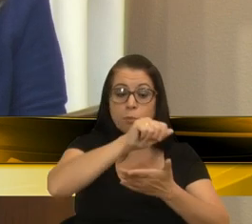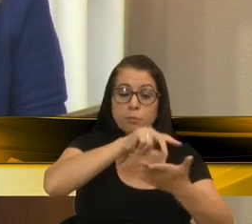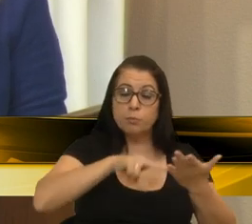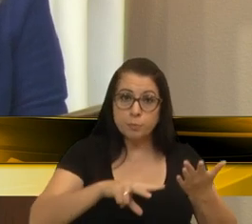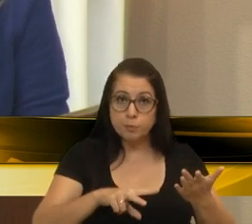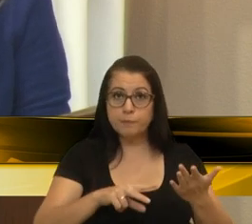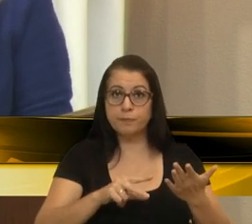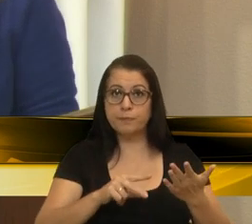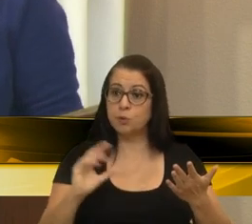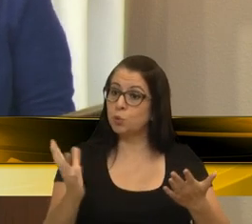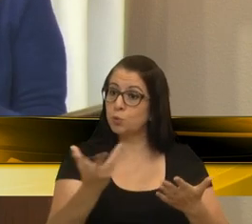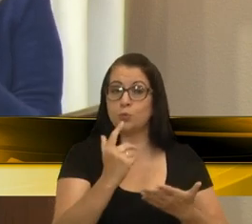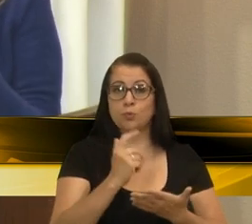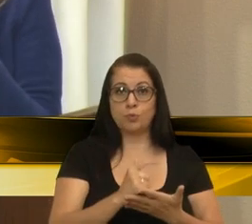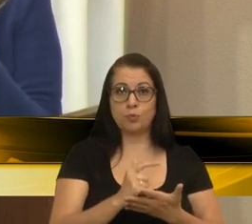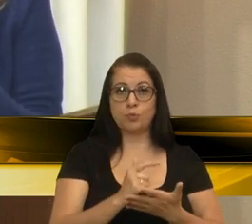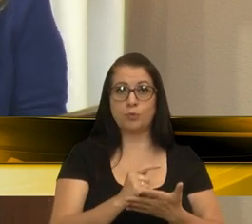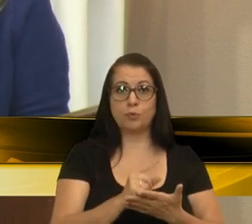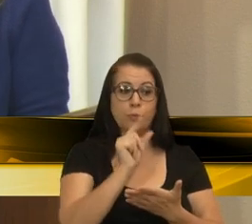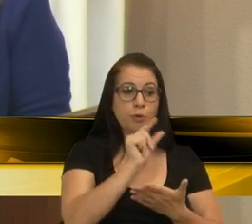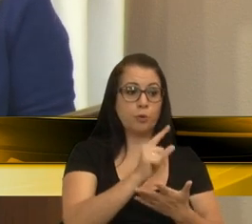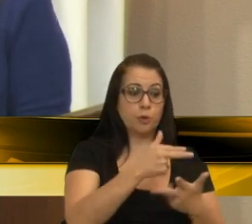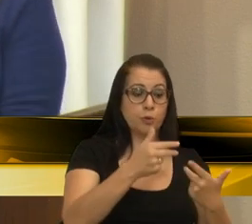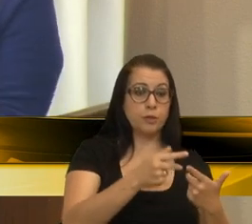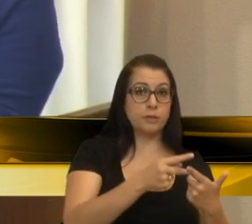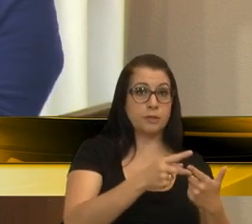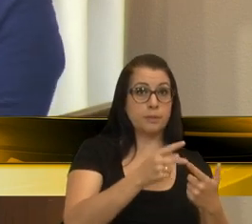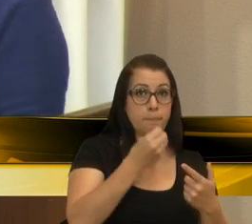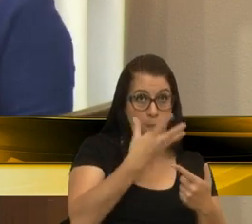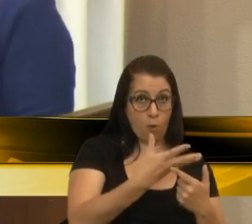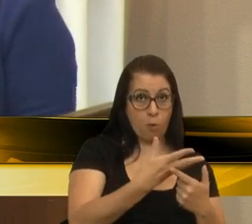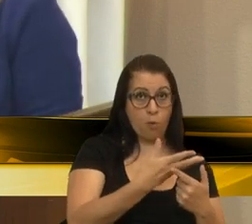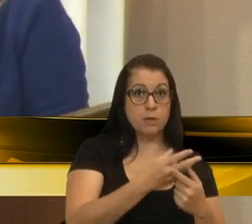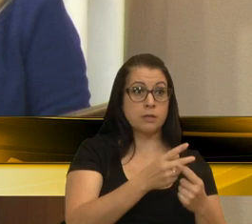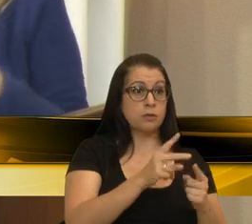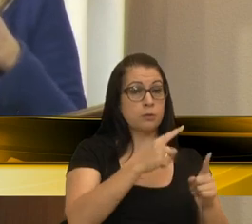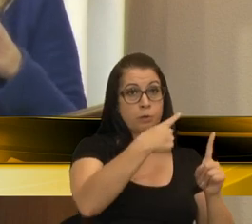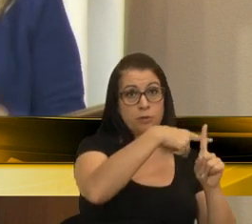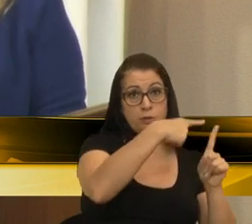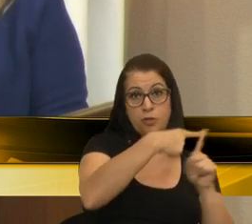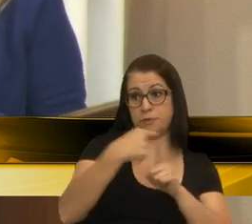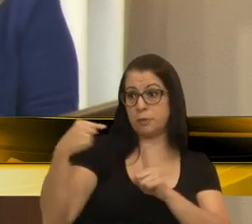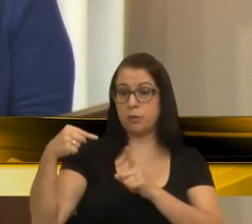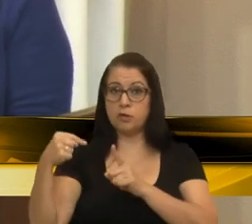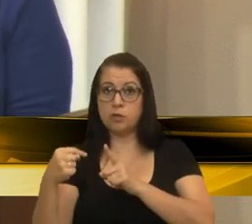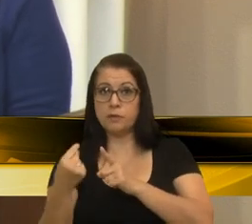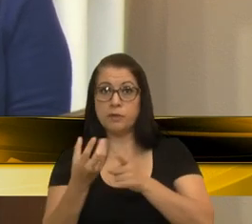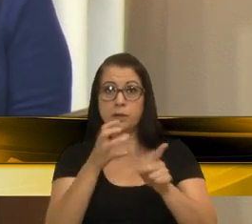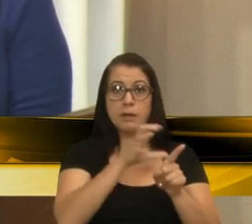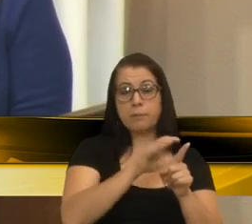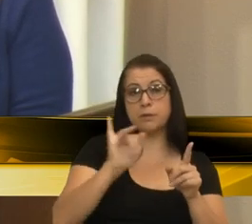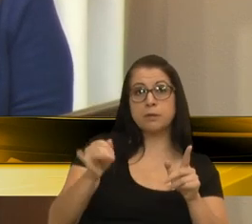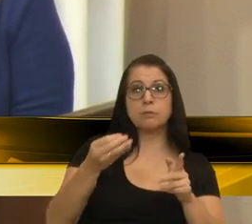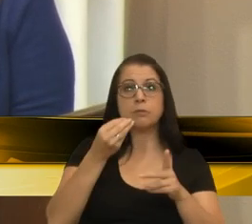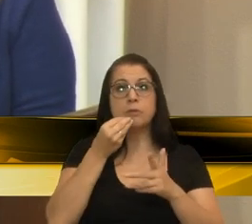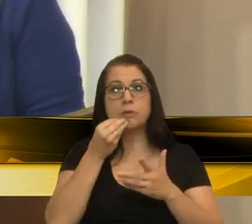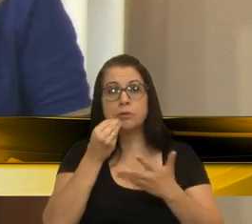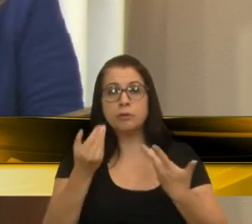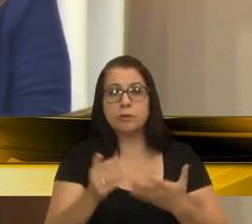análise dos pontos fortes, dos pontos fracos, das ameaças, das